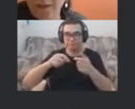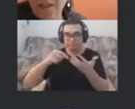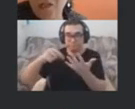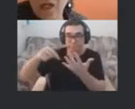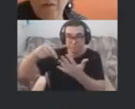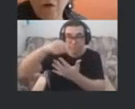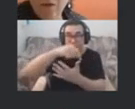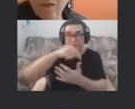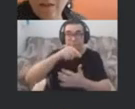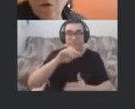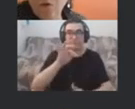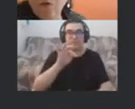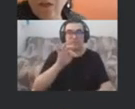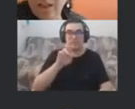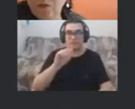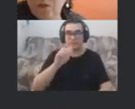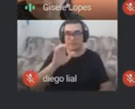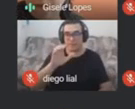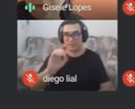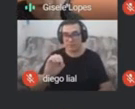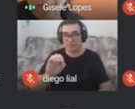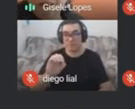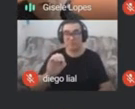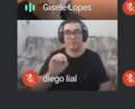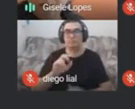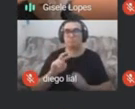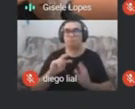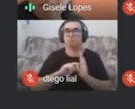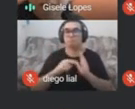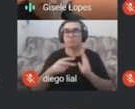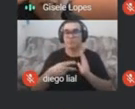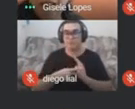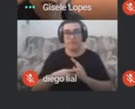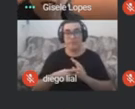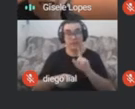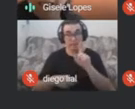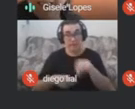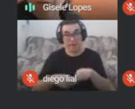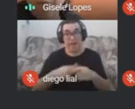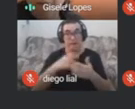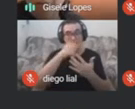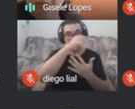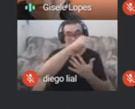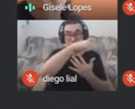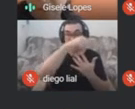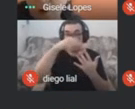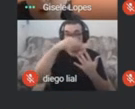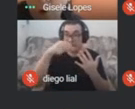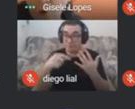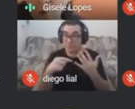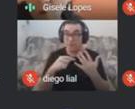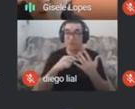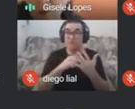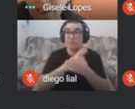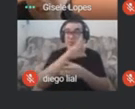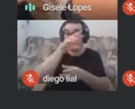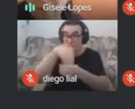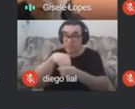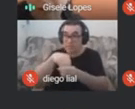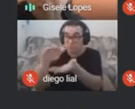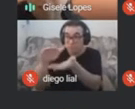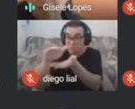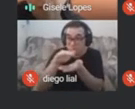elementos que estão presentes em amostras em concentrações menores do que 100 ppm,